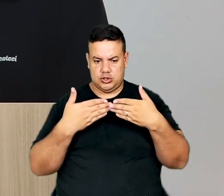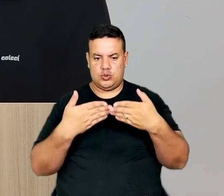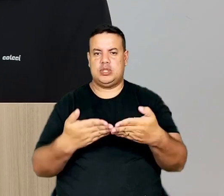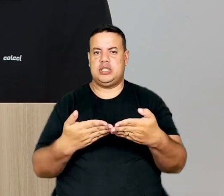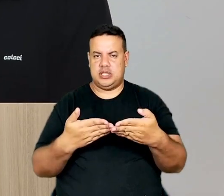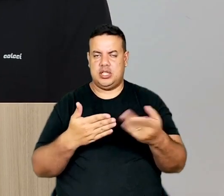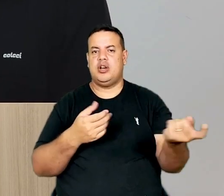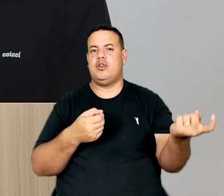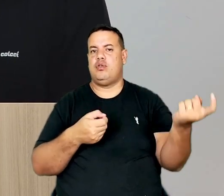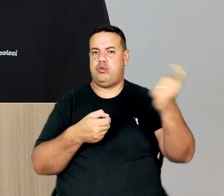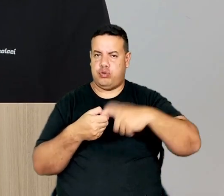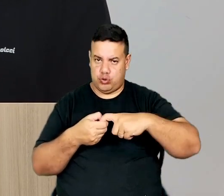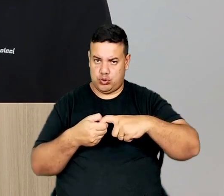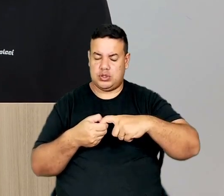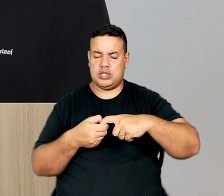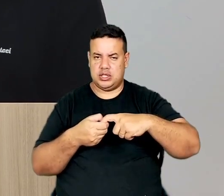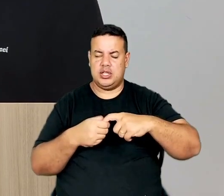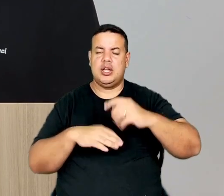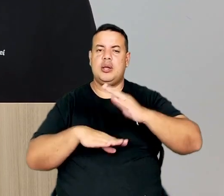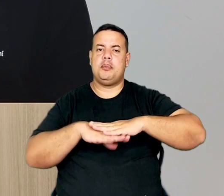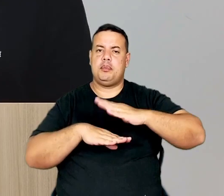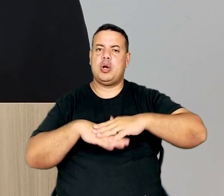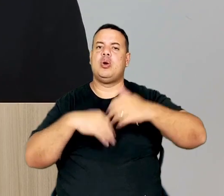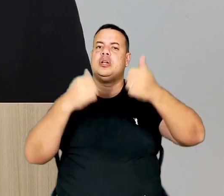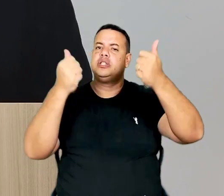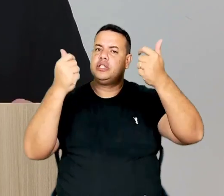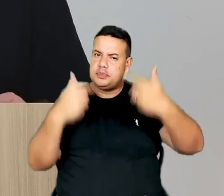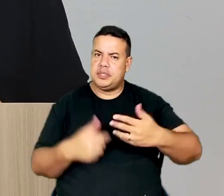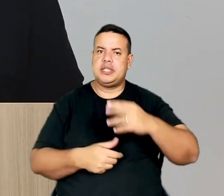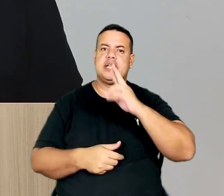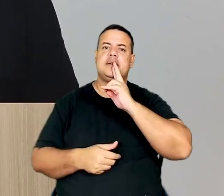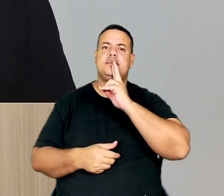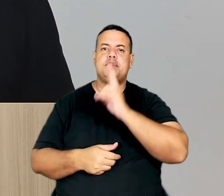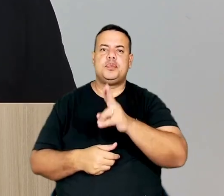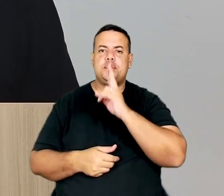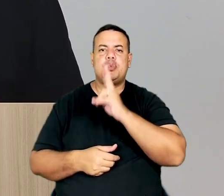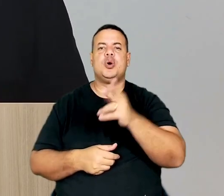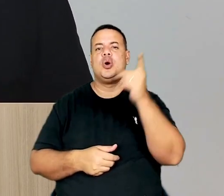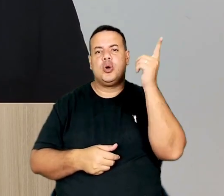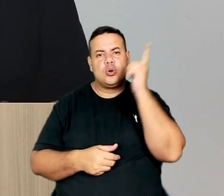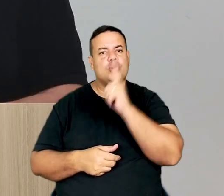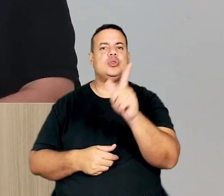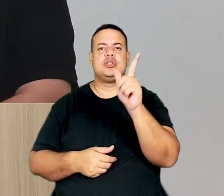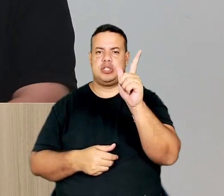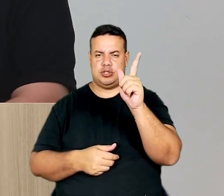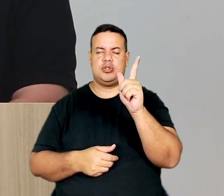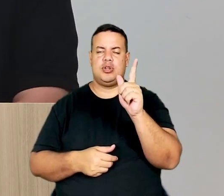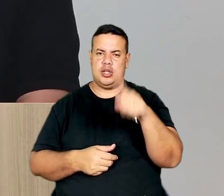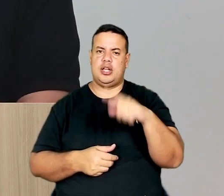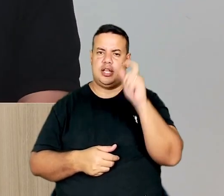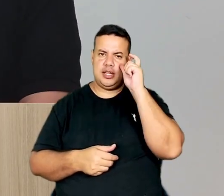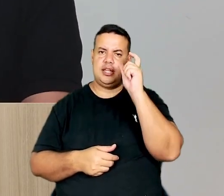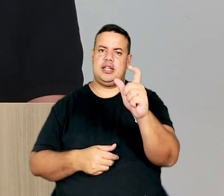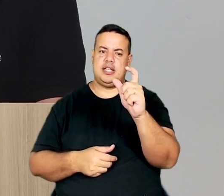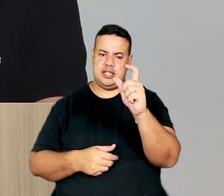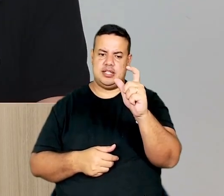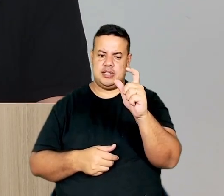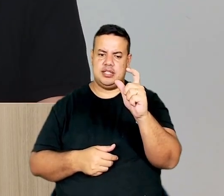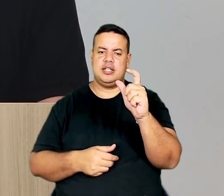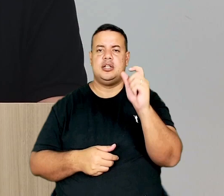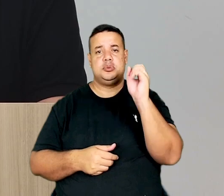né, e trazer resultados. E essa é a intenção de quando a gente sair daqui. O problema é sair, pode